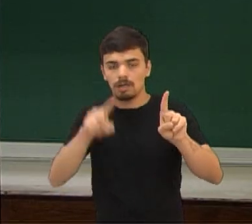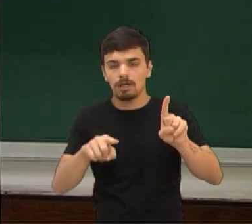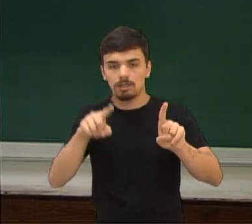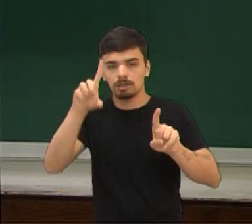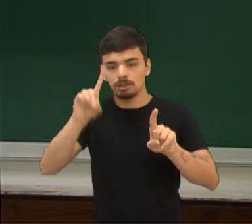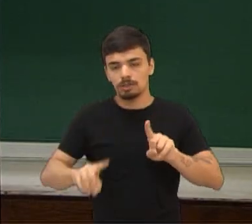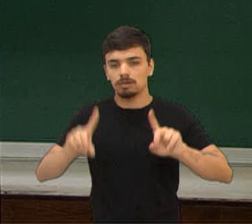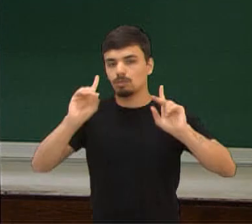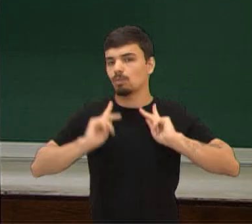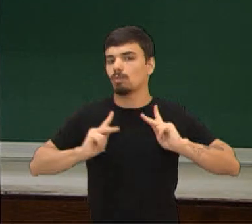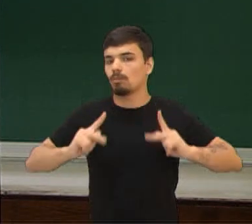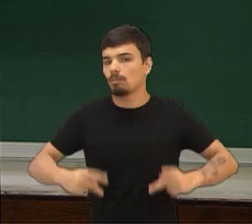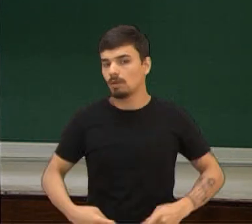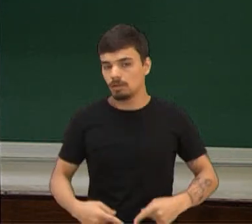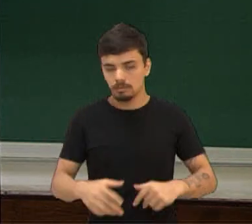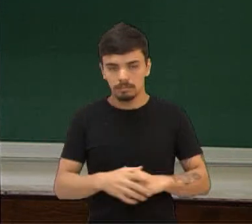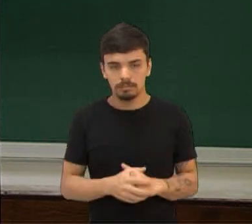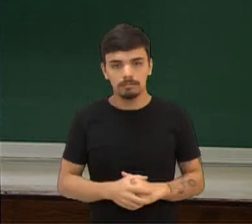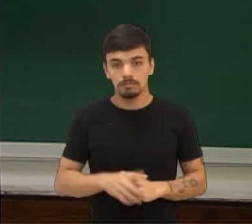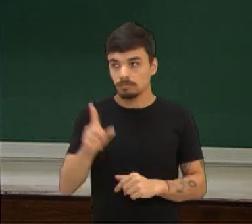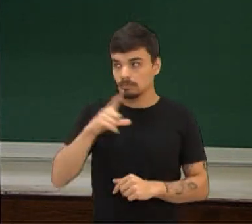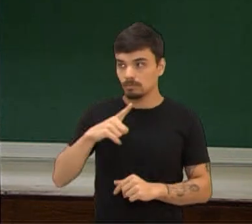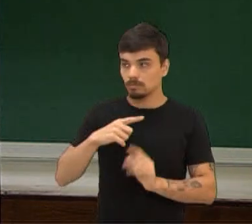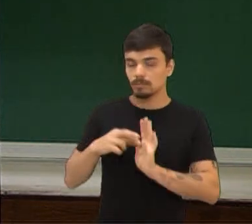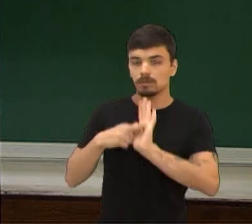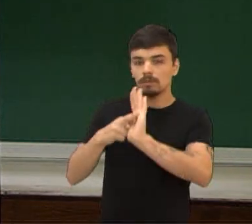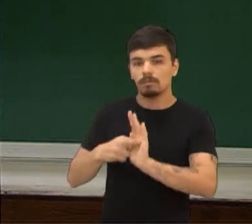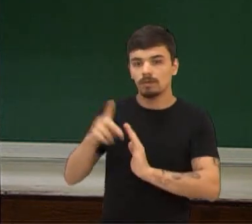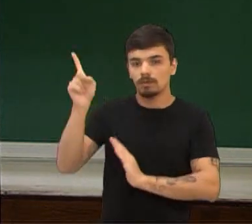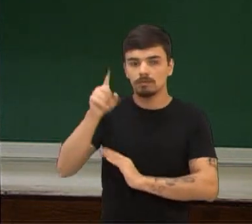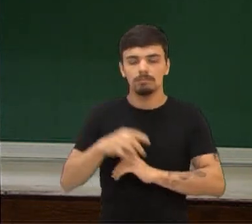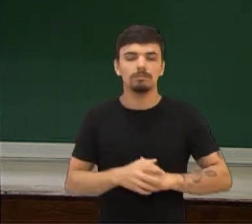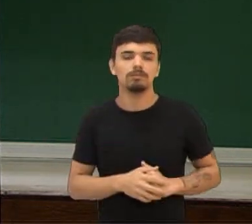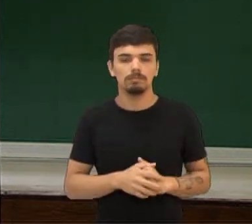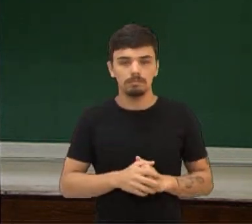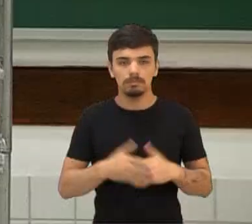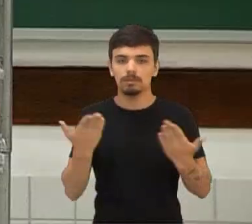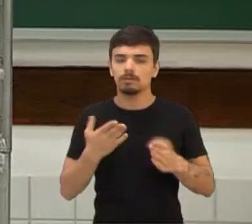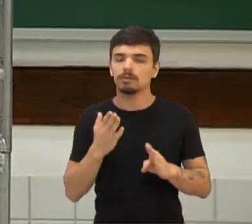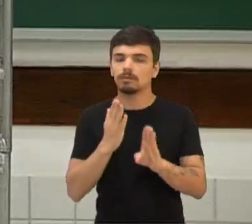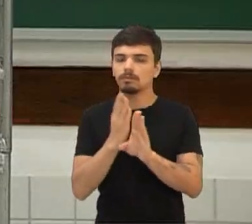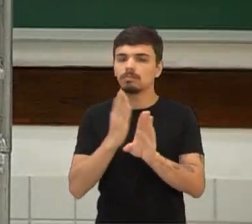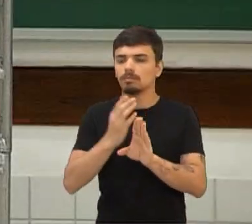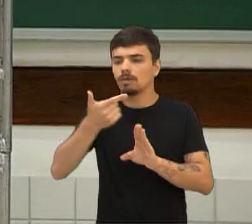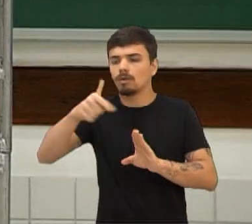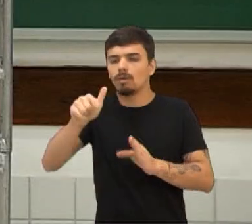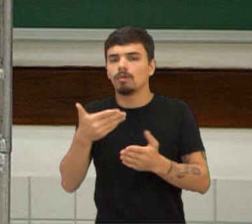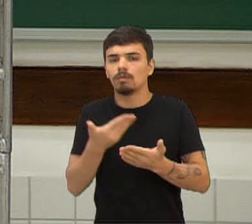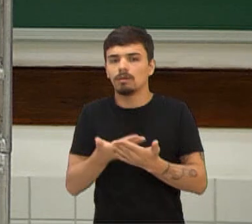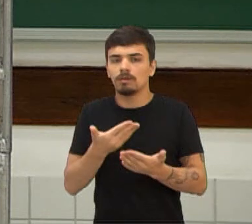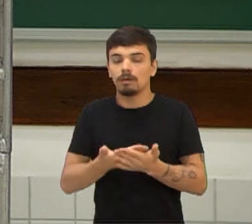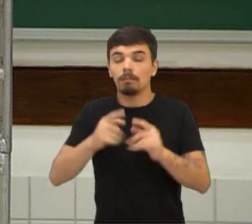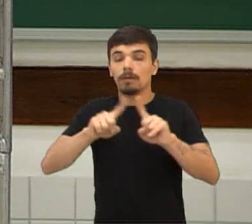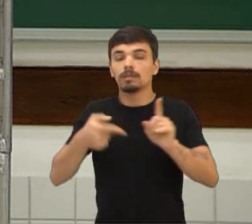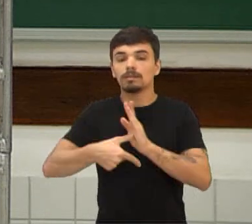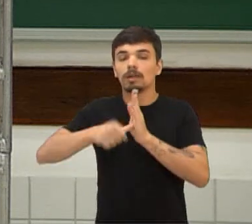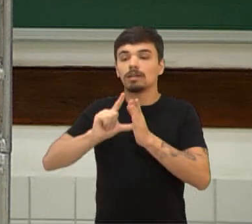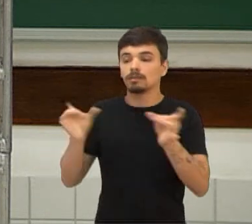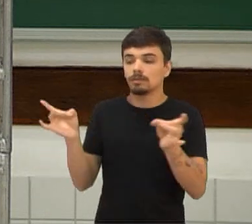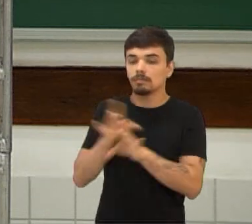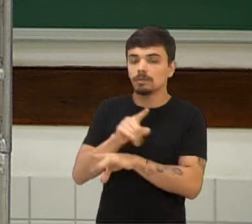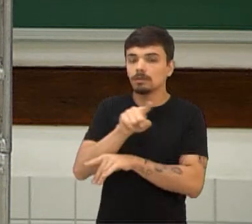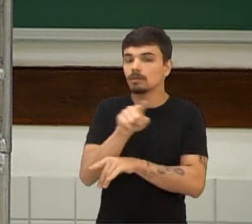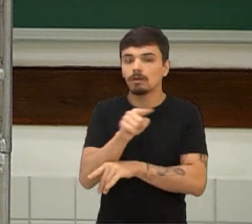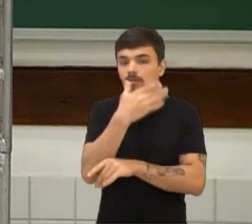direitos humanos. Está aqui as nossas referências da aula de hoje e a gente se vê na próxima aula. Antes da gente terminar,